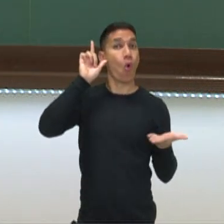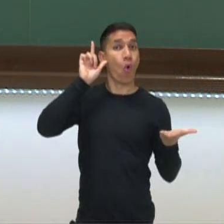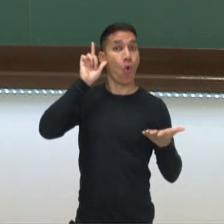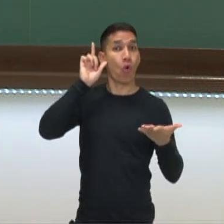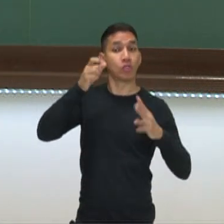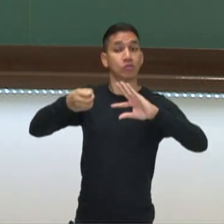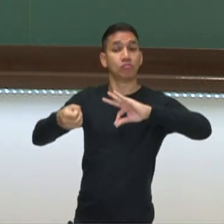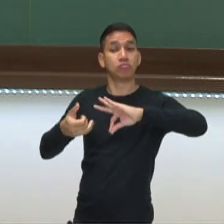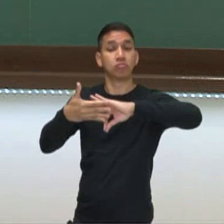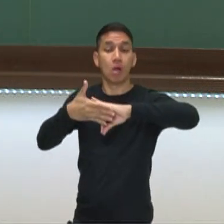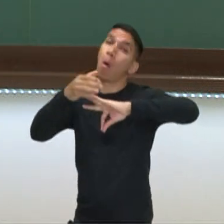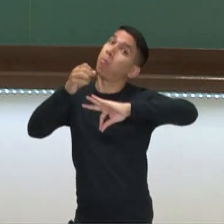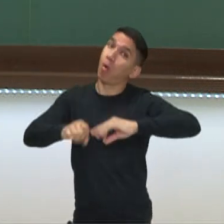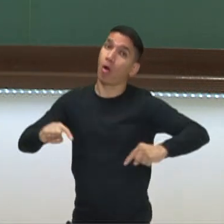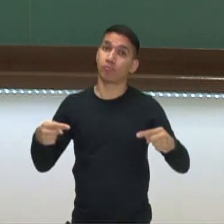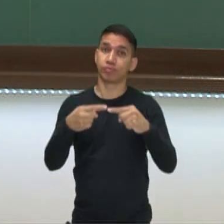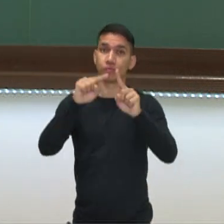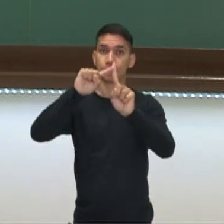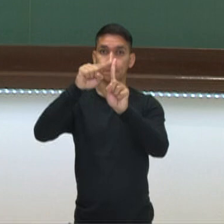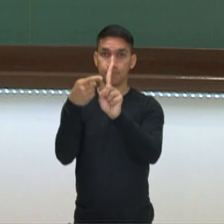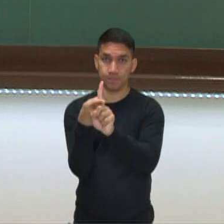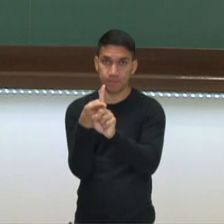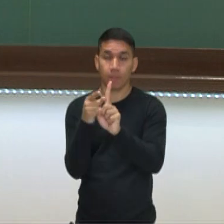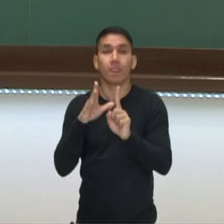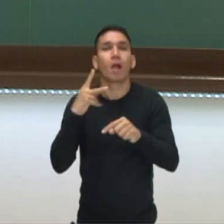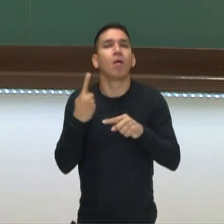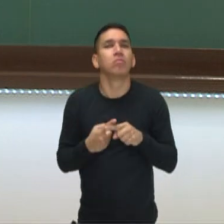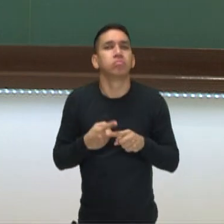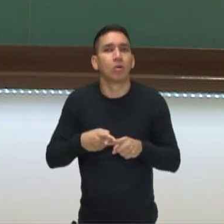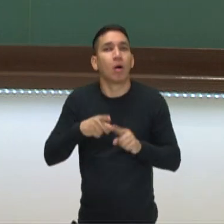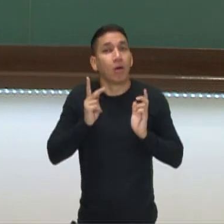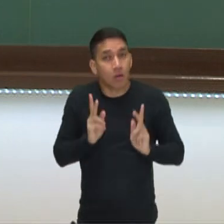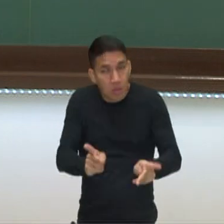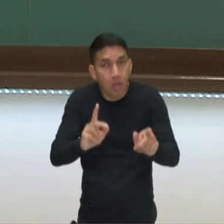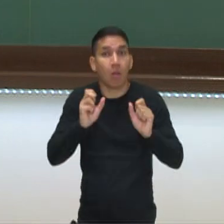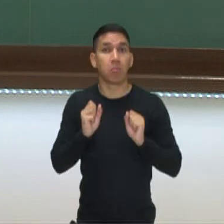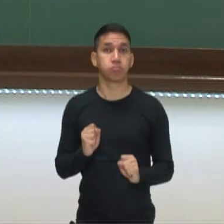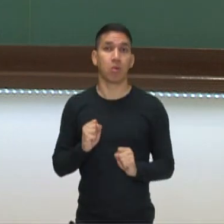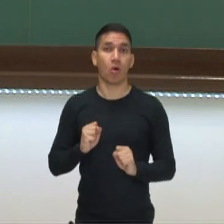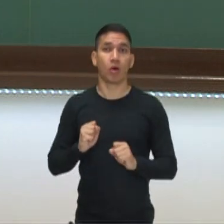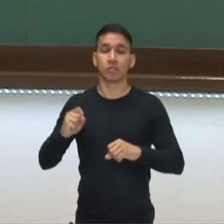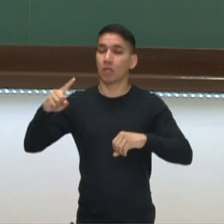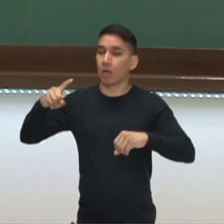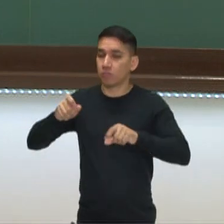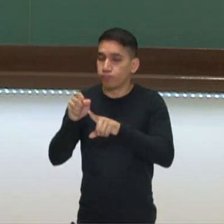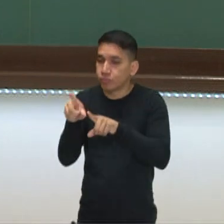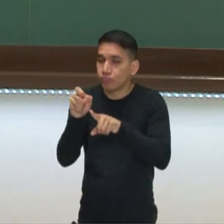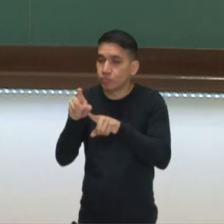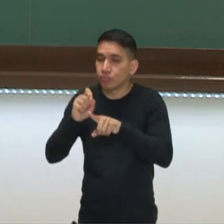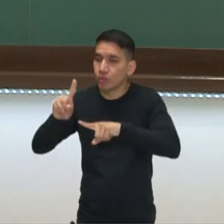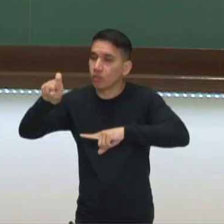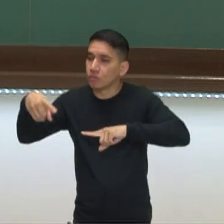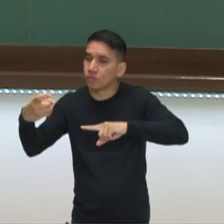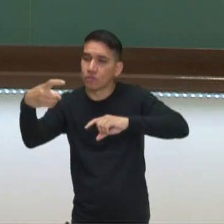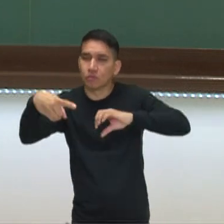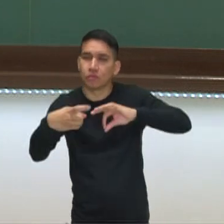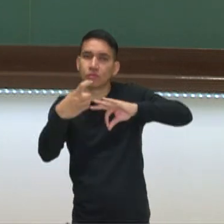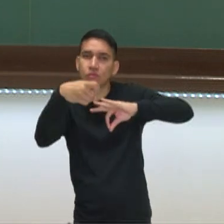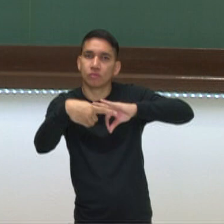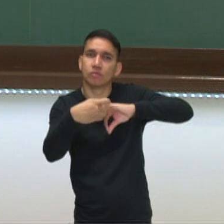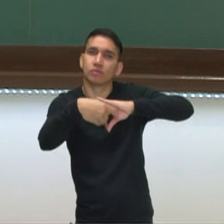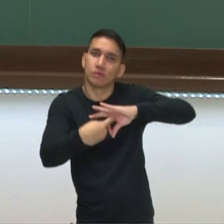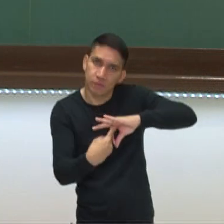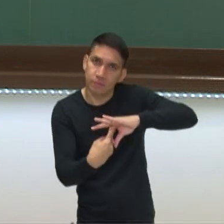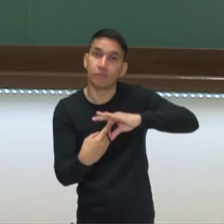ela ainda assim pode engravidar, porque ainda pode ter espermatozoide vivo dentro do corpo dela. Se ela ovular